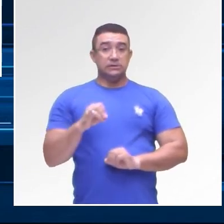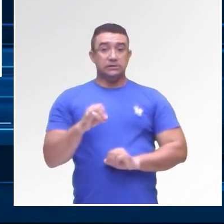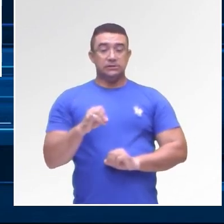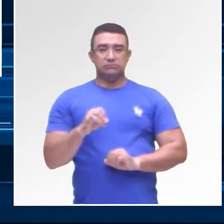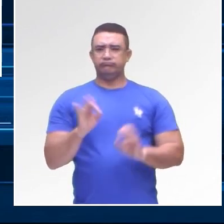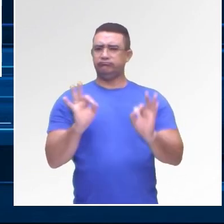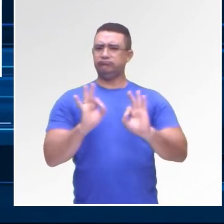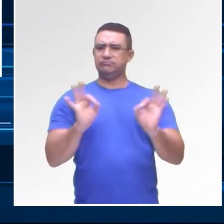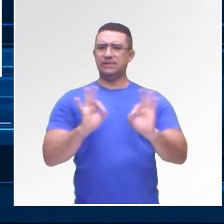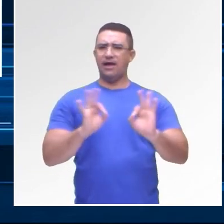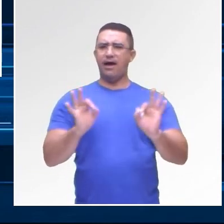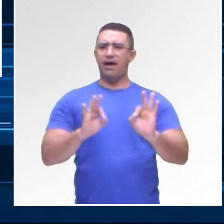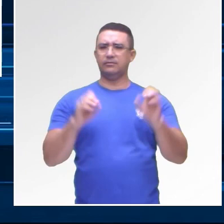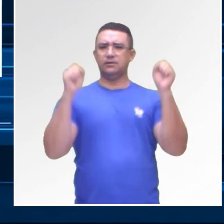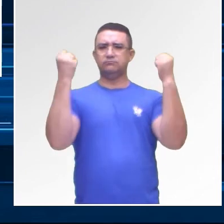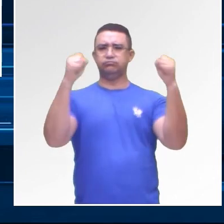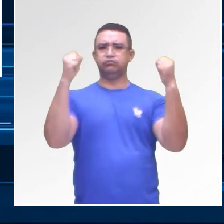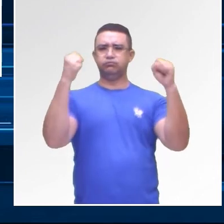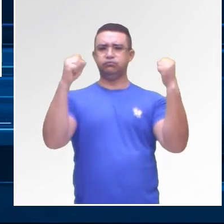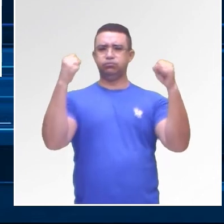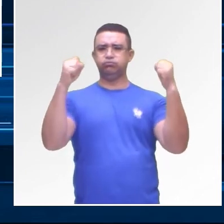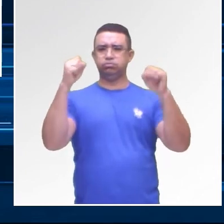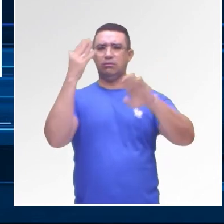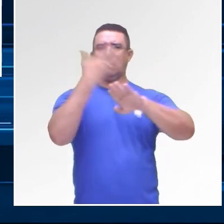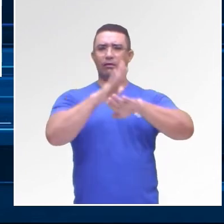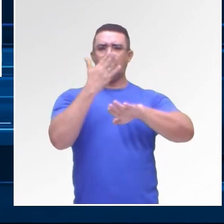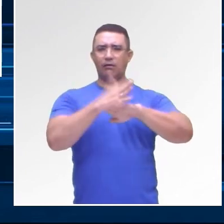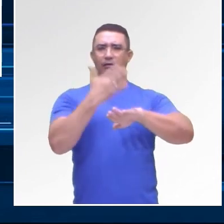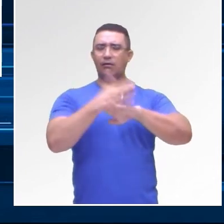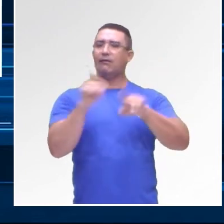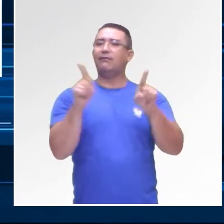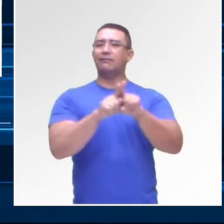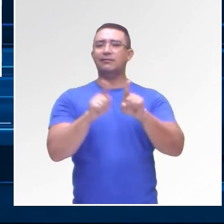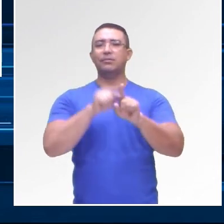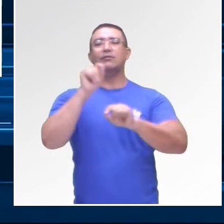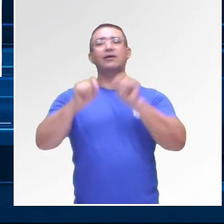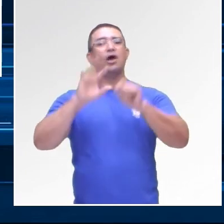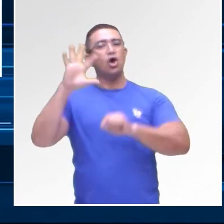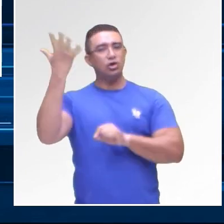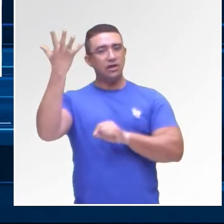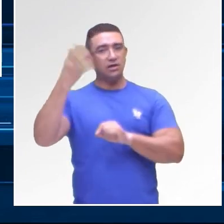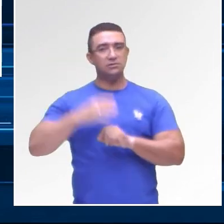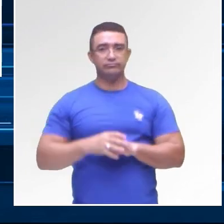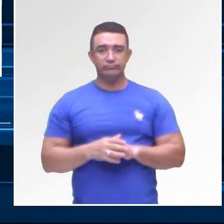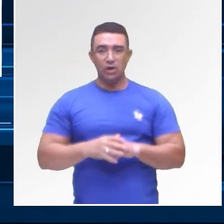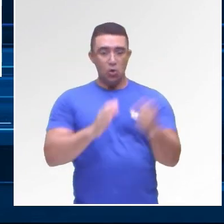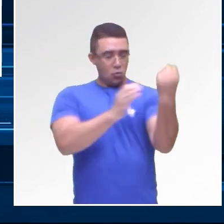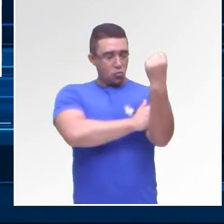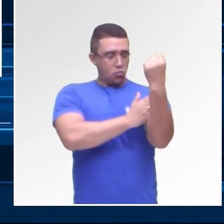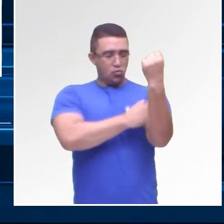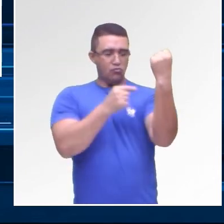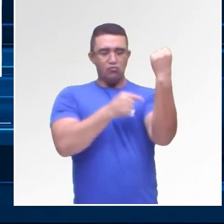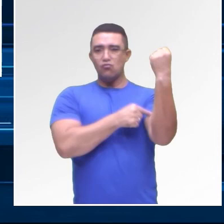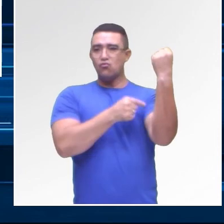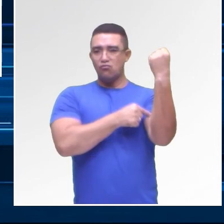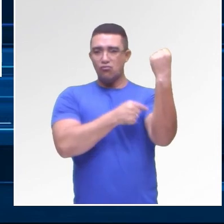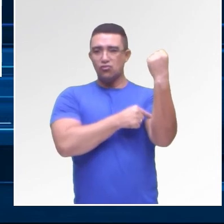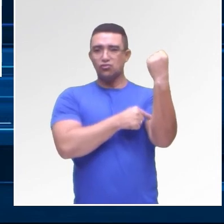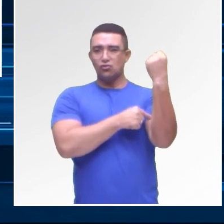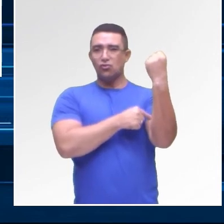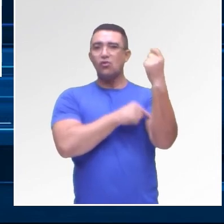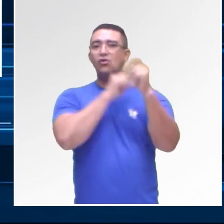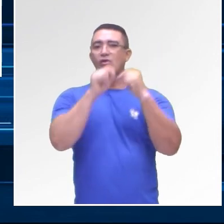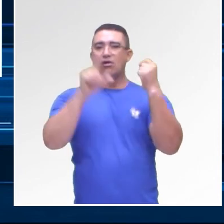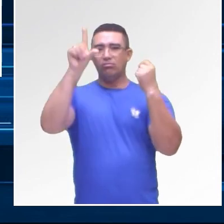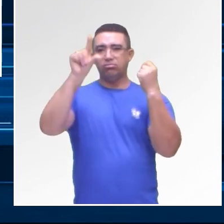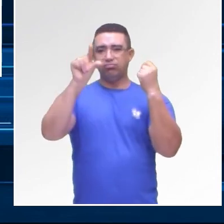de fibras musculares, ou seja, a redução das suas fibras musculares. Você acaba o quê? Fazendo com que a sua